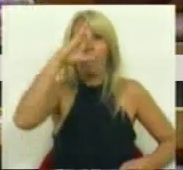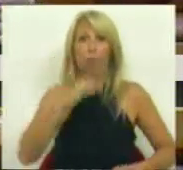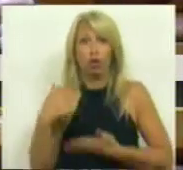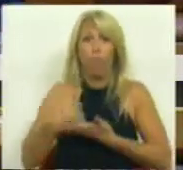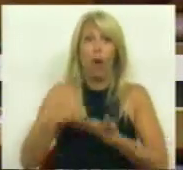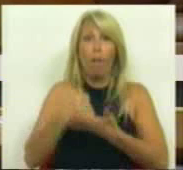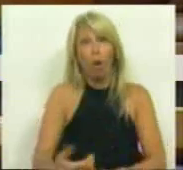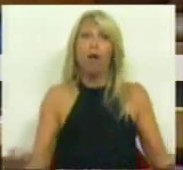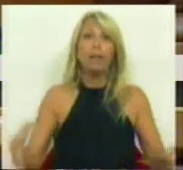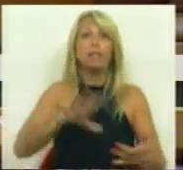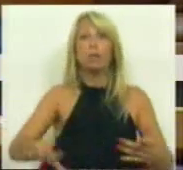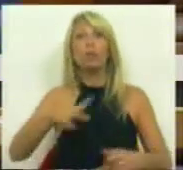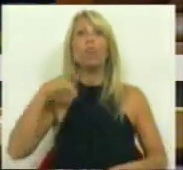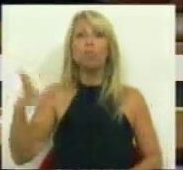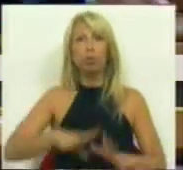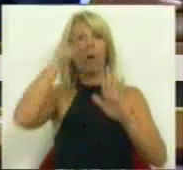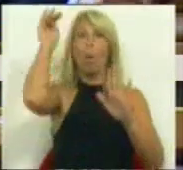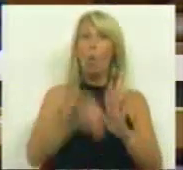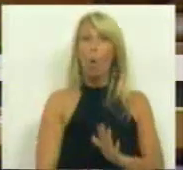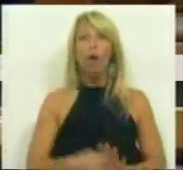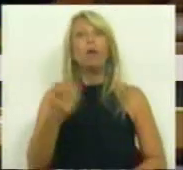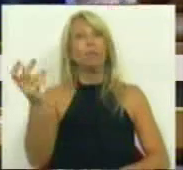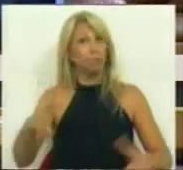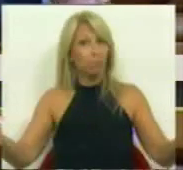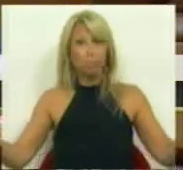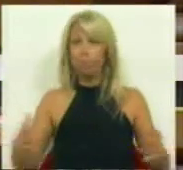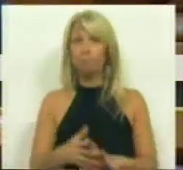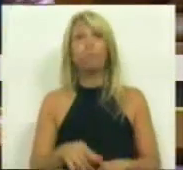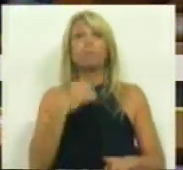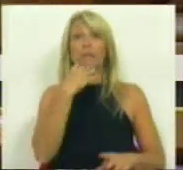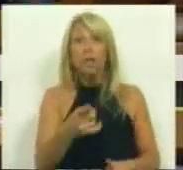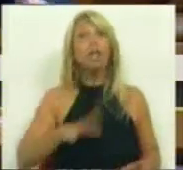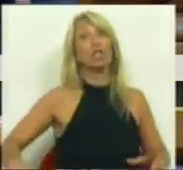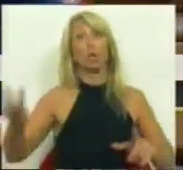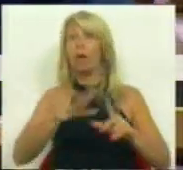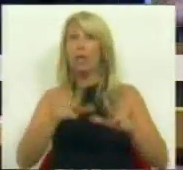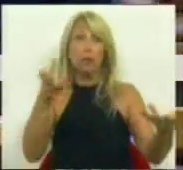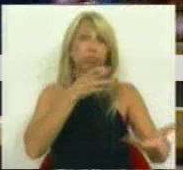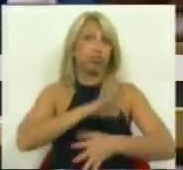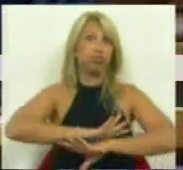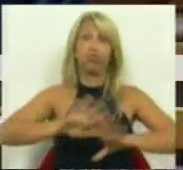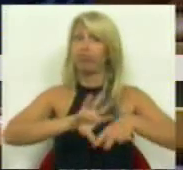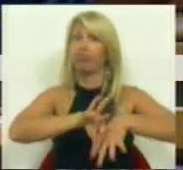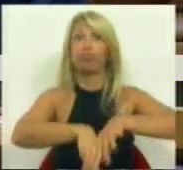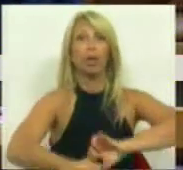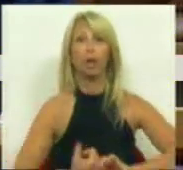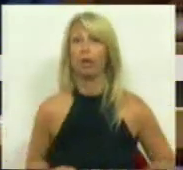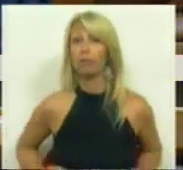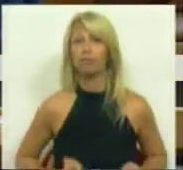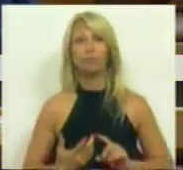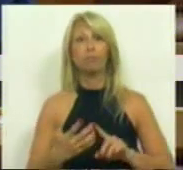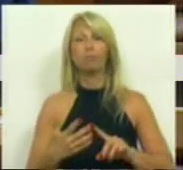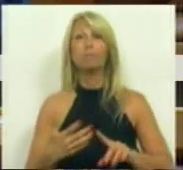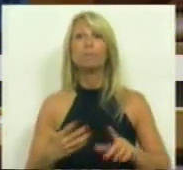Vem-nos aqui com o estado do caos, a ameaça do caos, do dilúvio, atrás de nós o dilúvio.